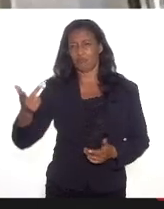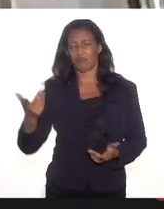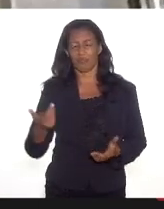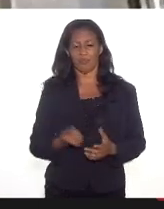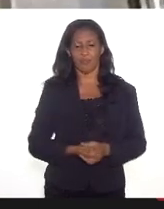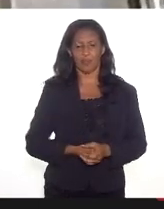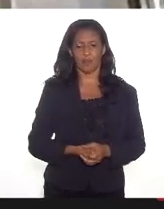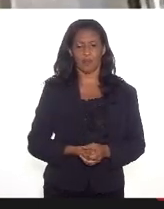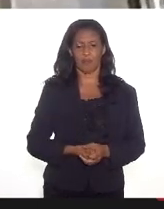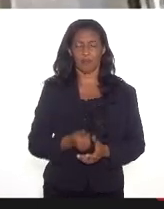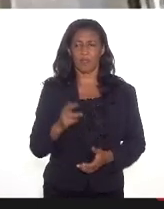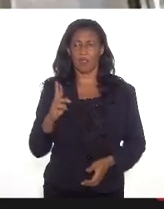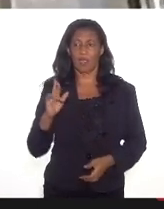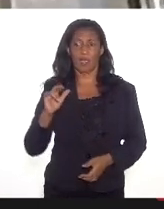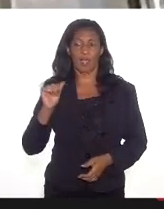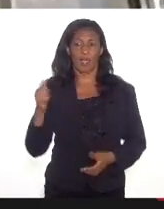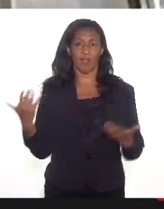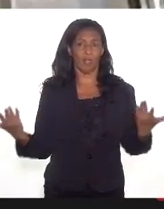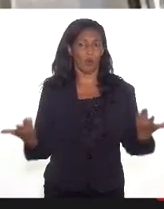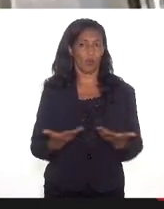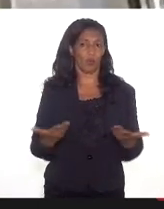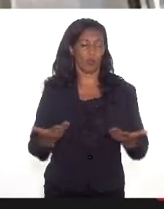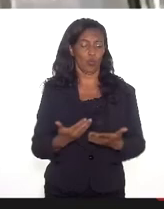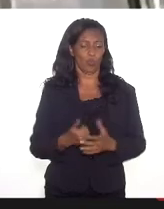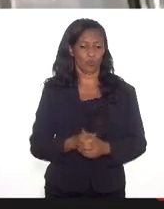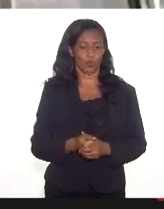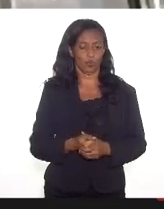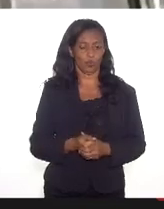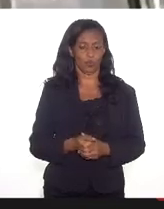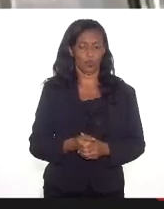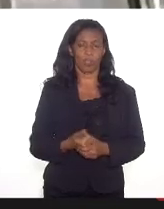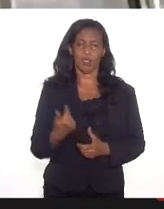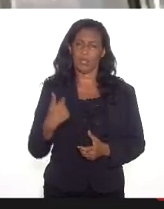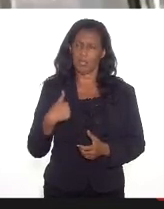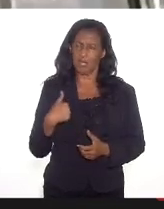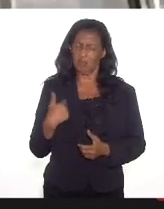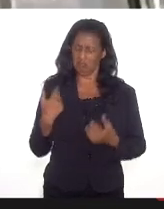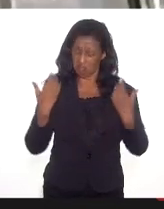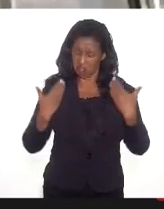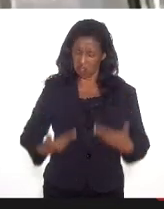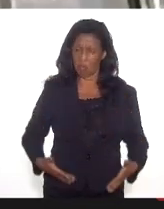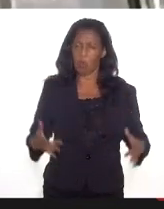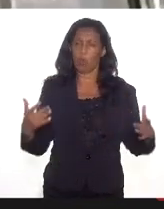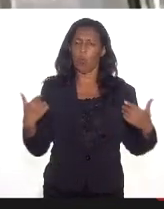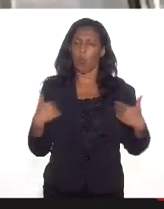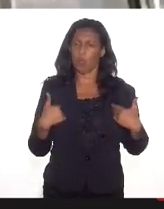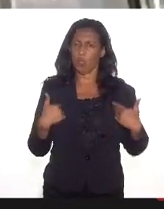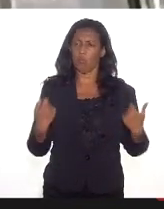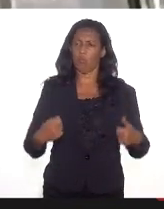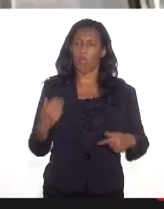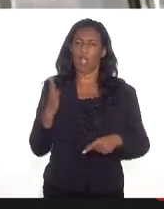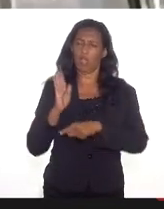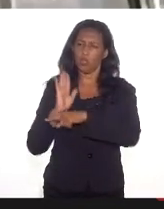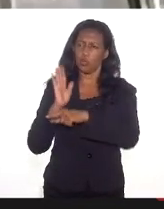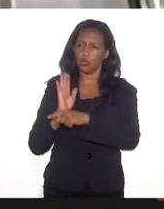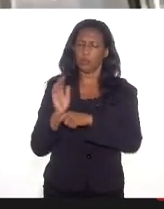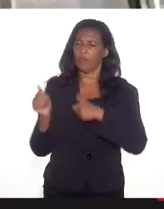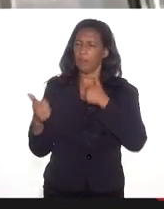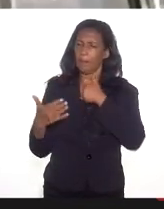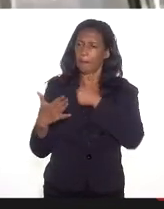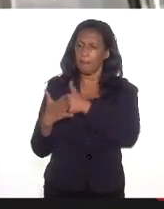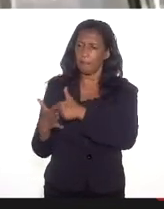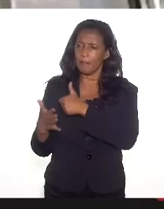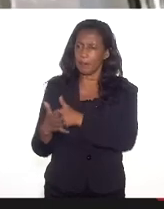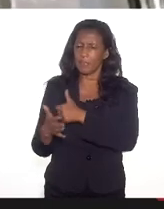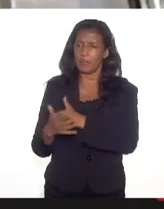implantar renda básica urge e contem conosco para fazer essa pressão em relação